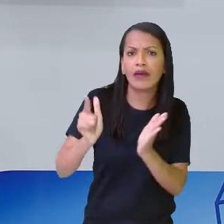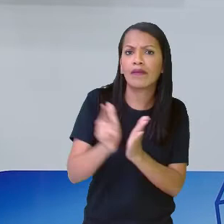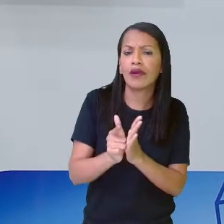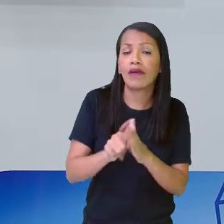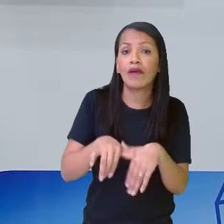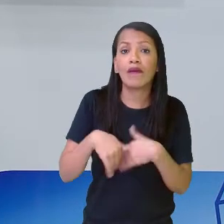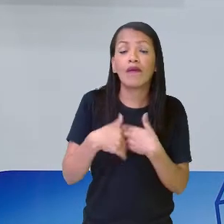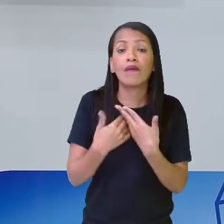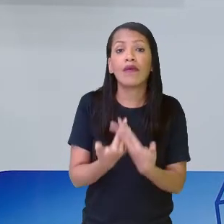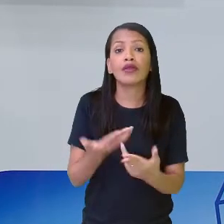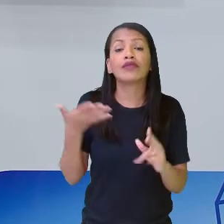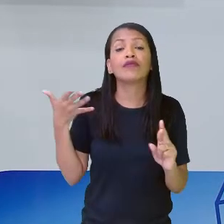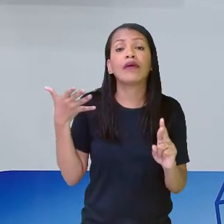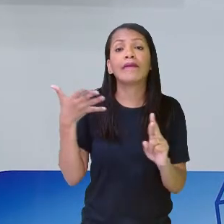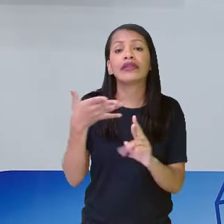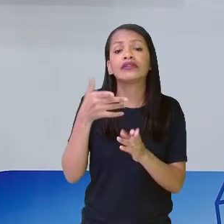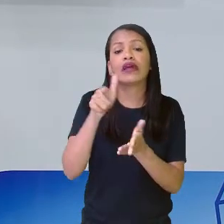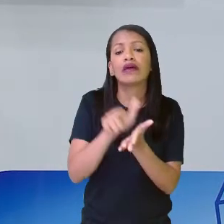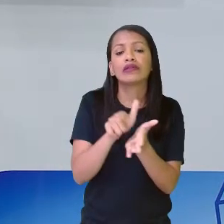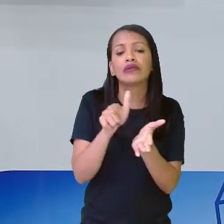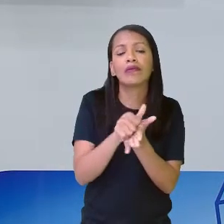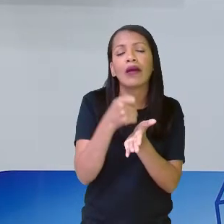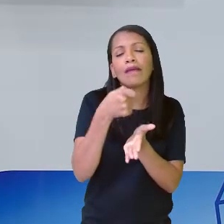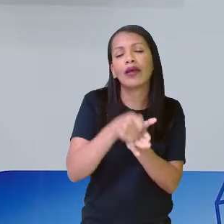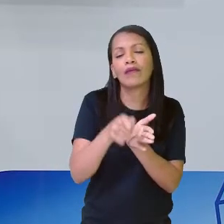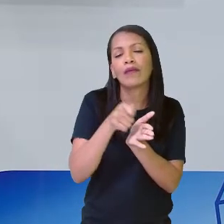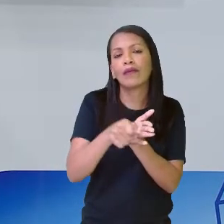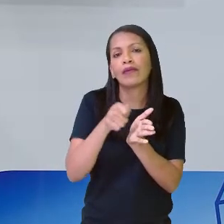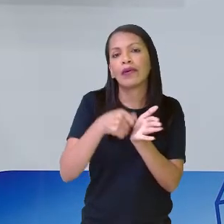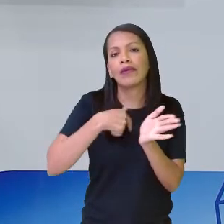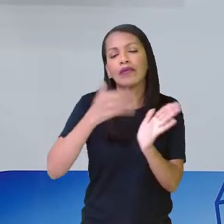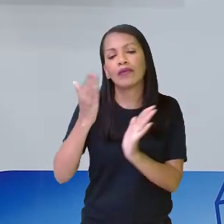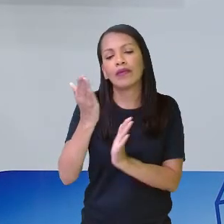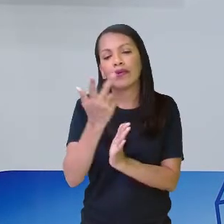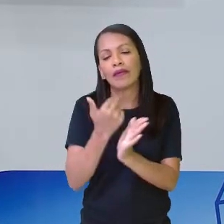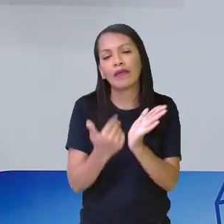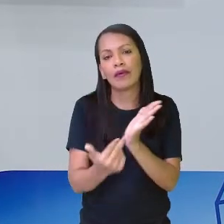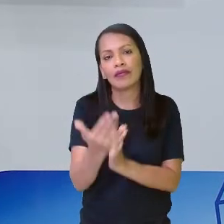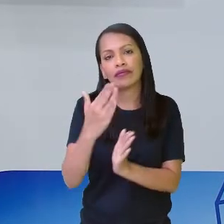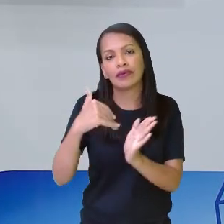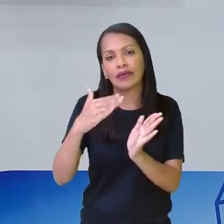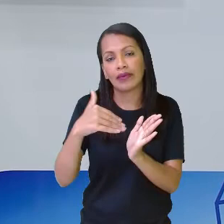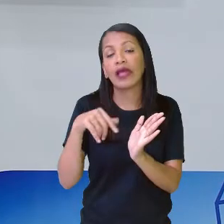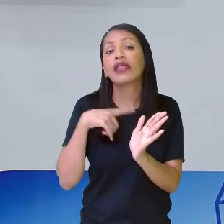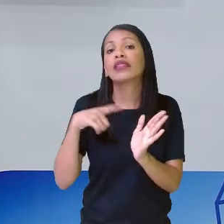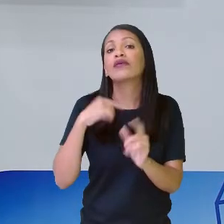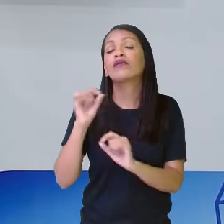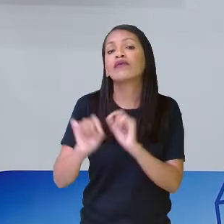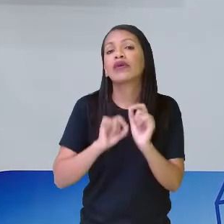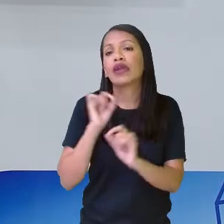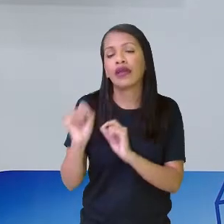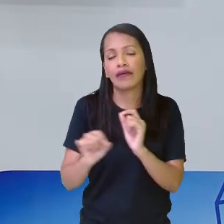Quando eu for representar isso, se eu fosse desenhar, se eu fosse pintar, teria uma forma, teria uma... Claro que pode